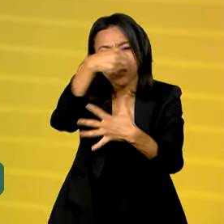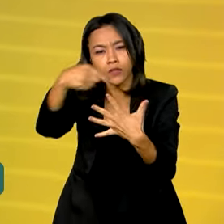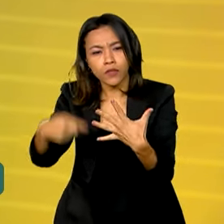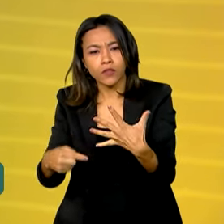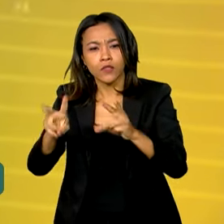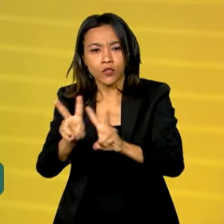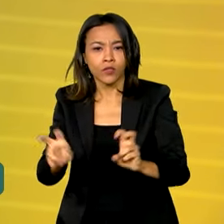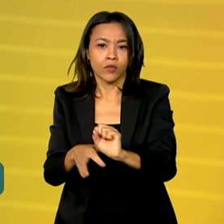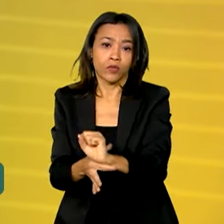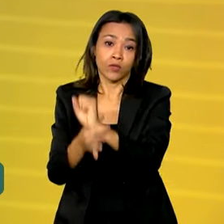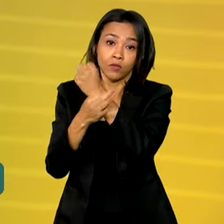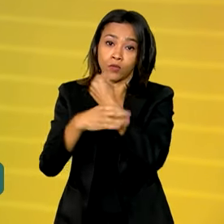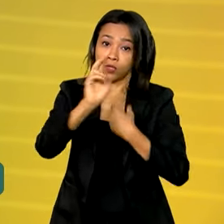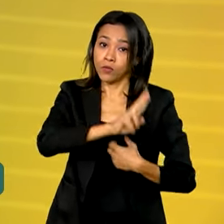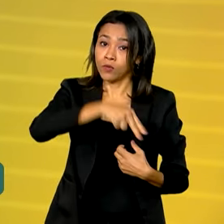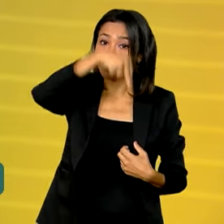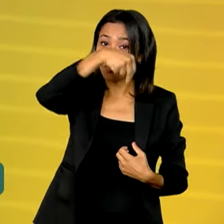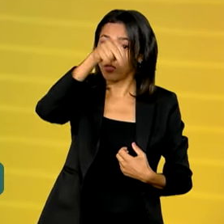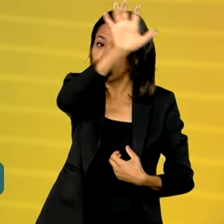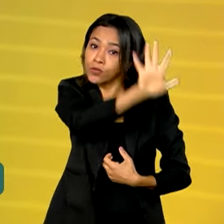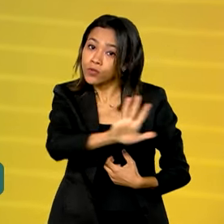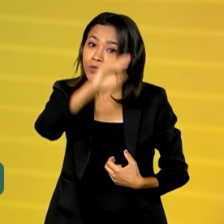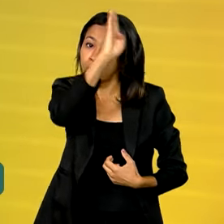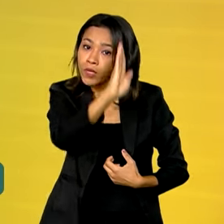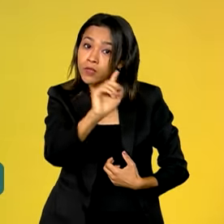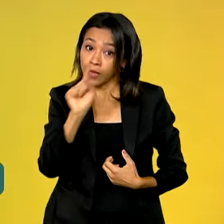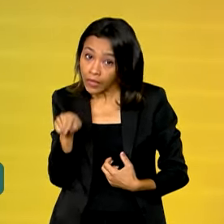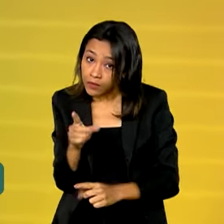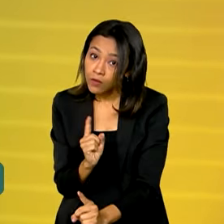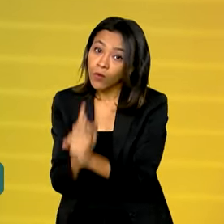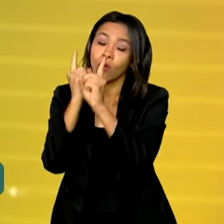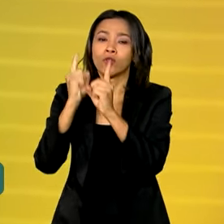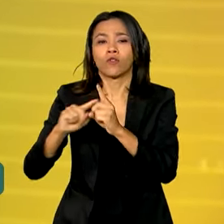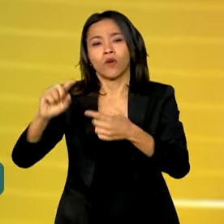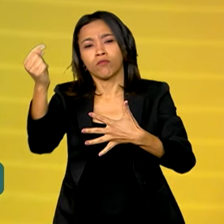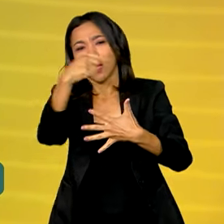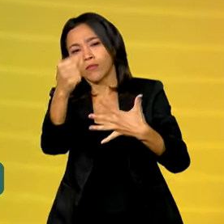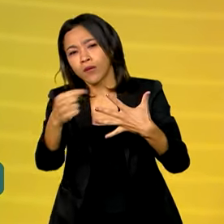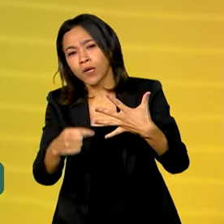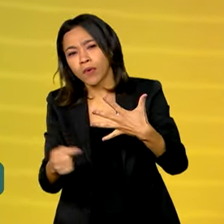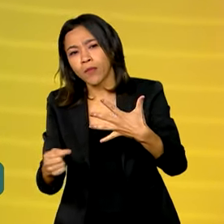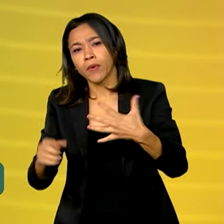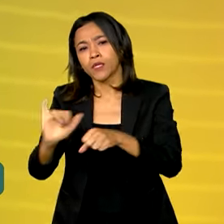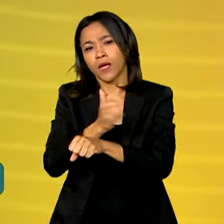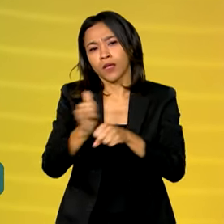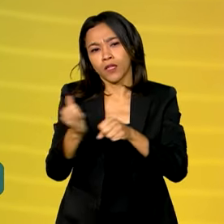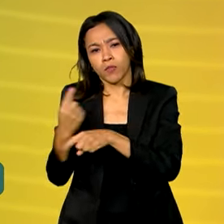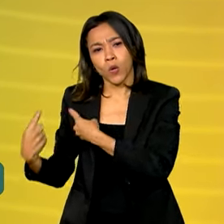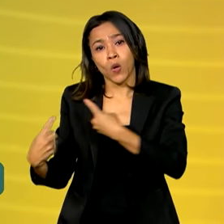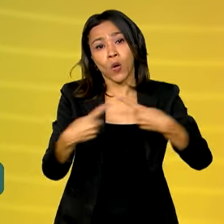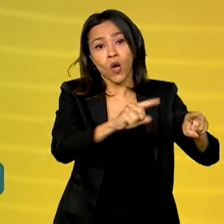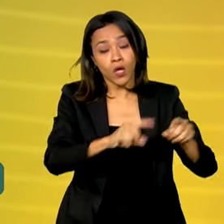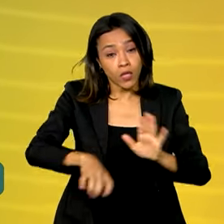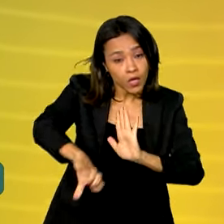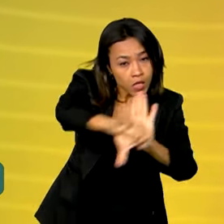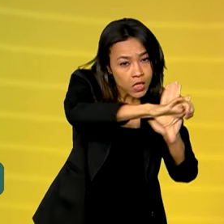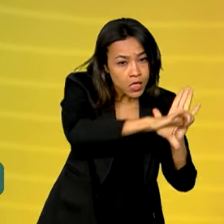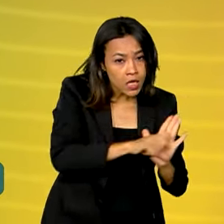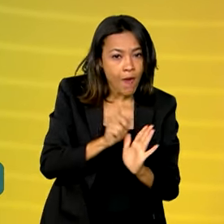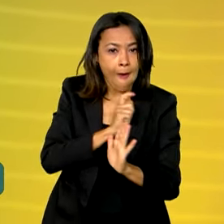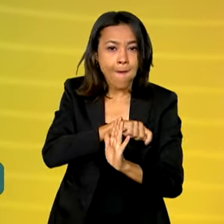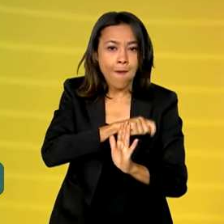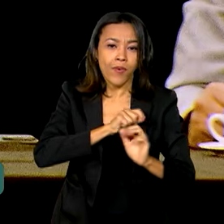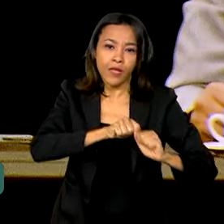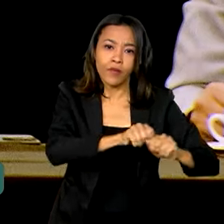pública no norte do país. No encontro, foram definidas estratégias para enfrentar a criminalidade e a violência que afetam a